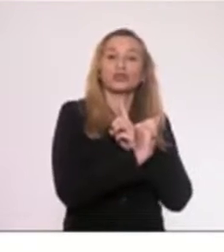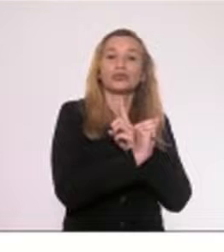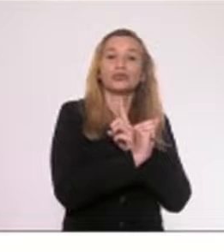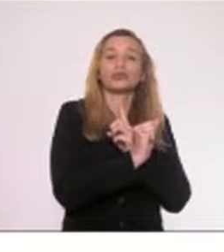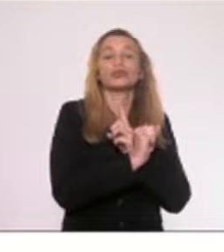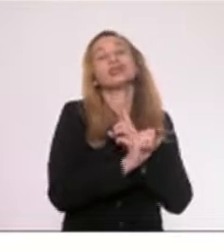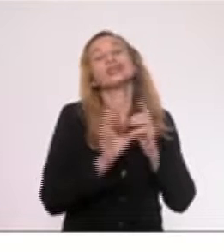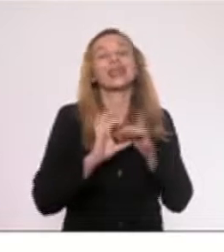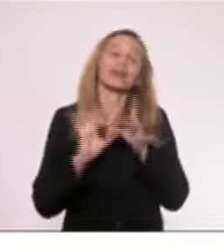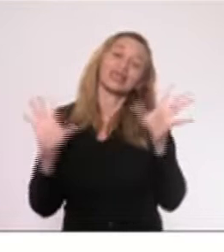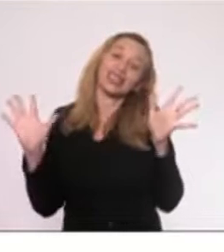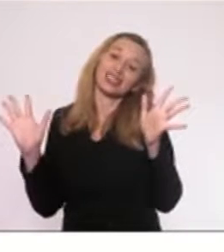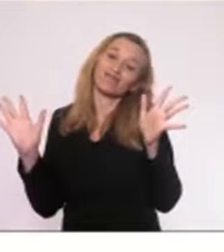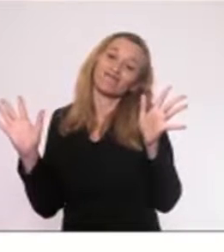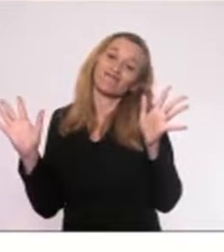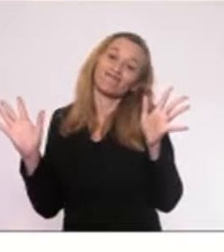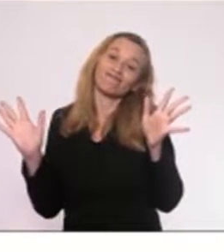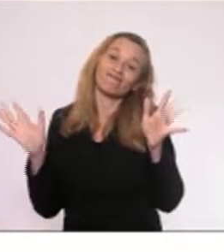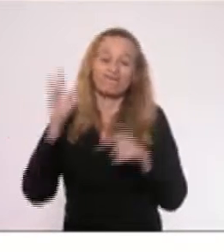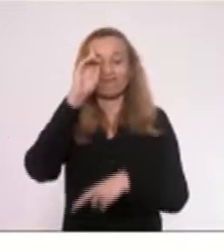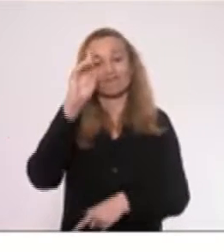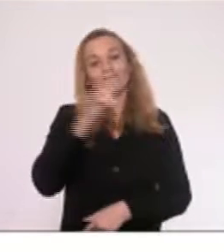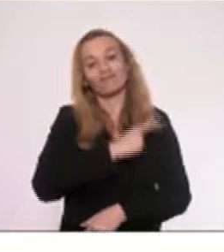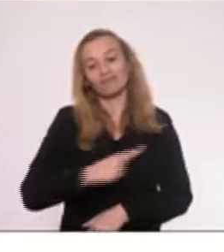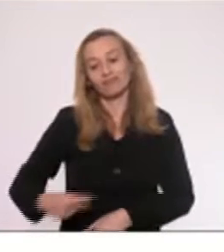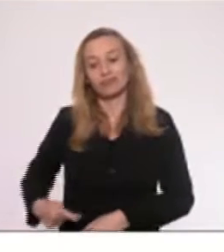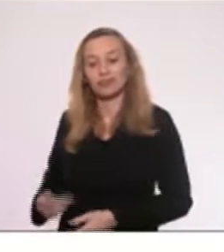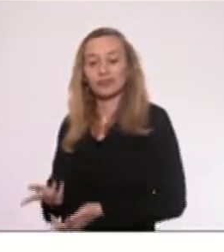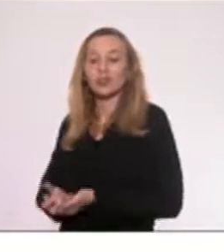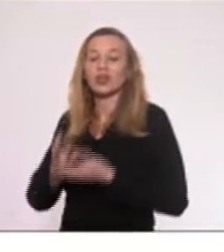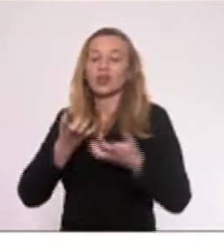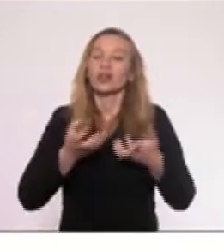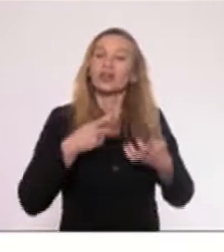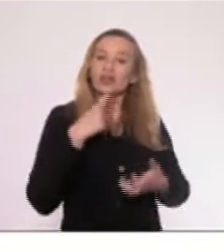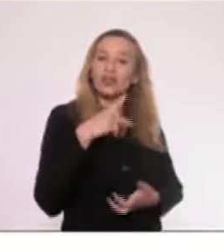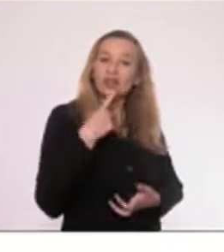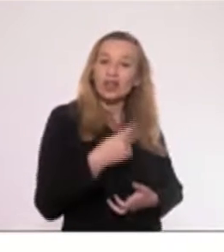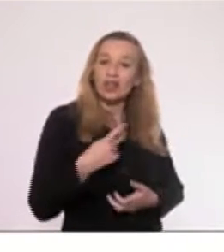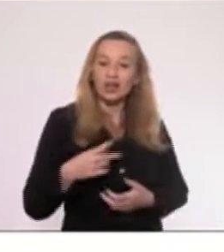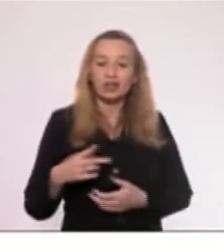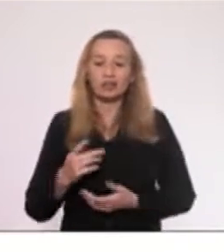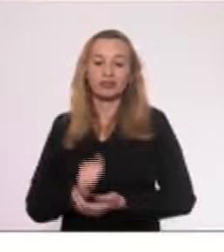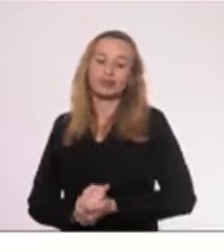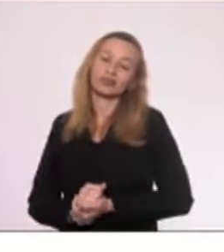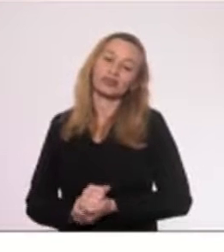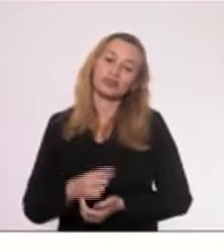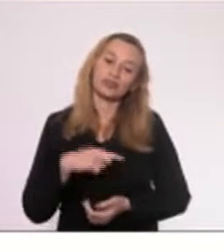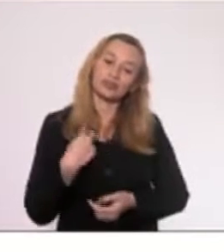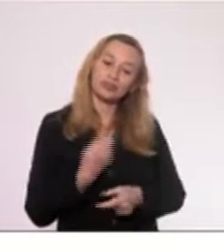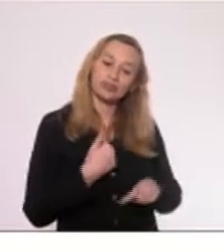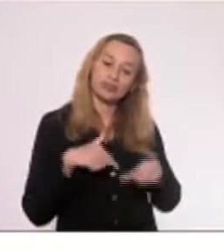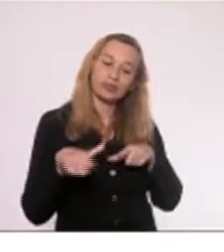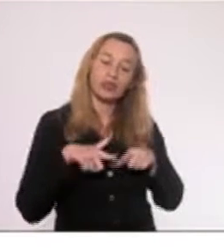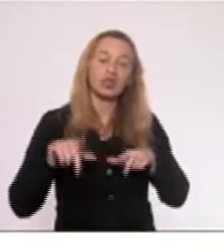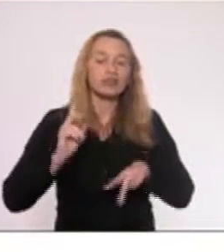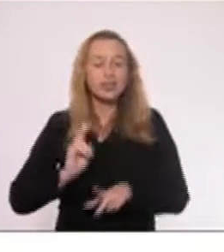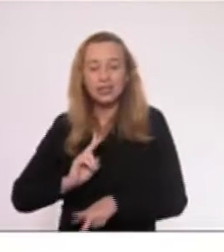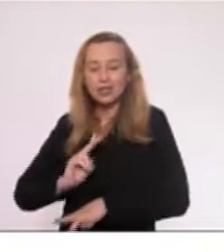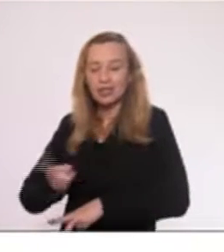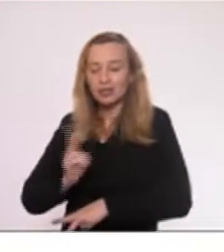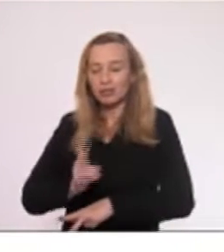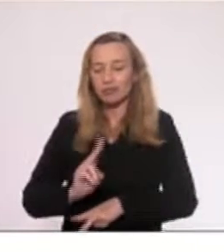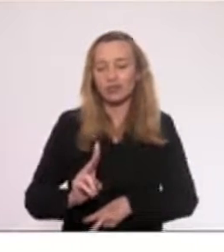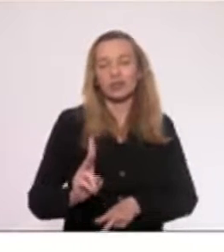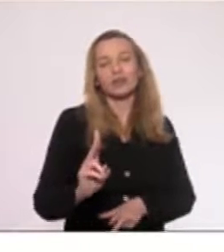a liberdade. Senhor presidente, eu quero dizer que a nossa bancada, o meu mandato, estará sempre